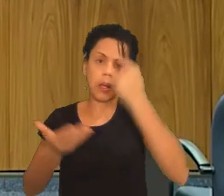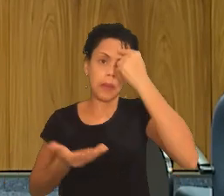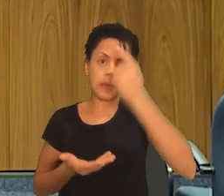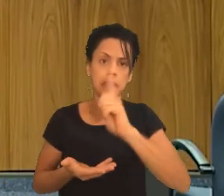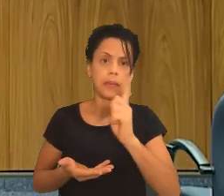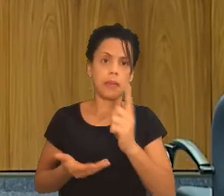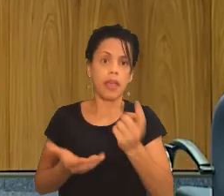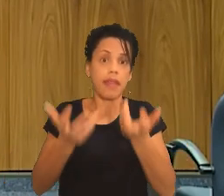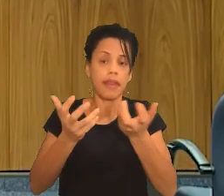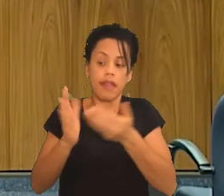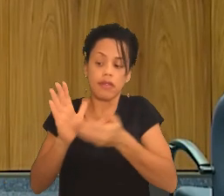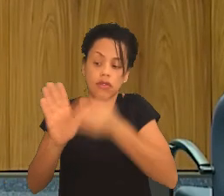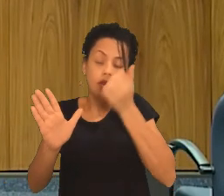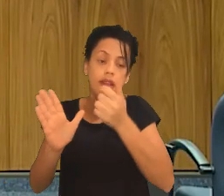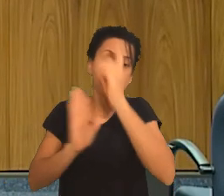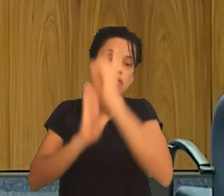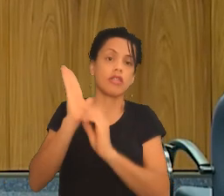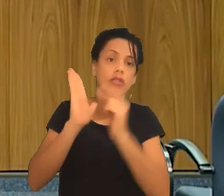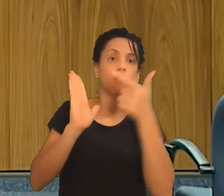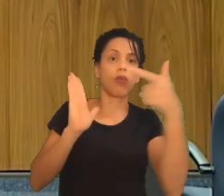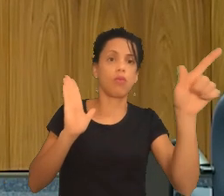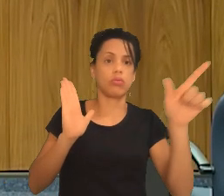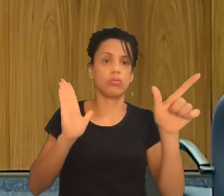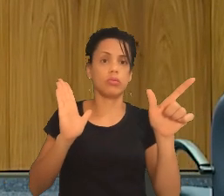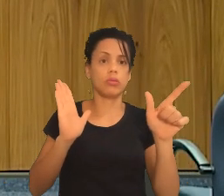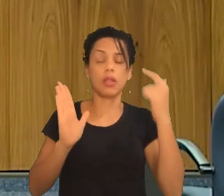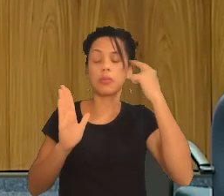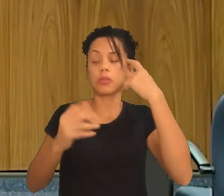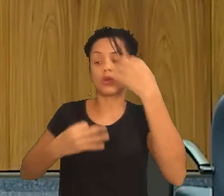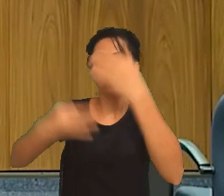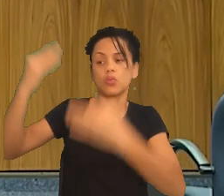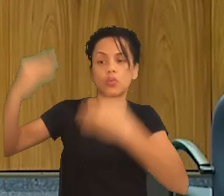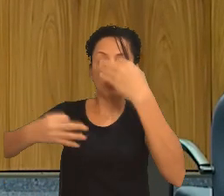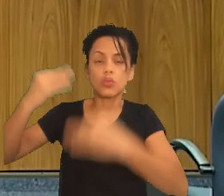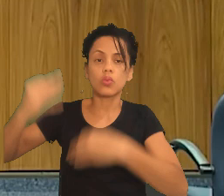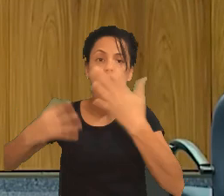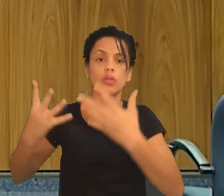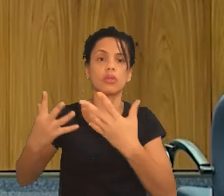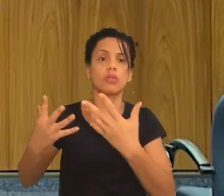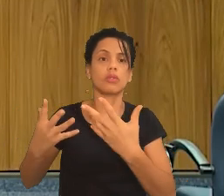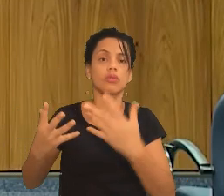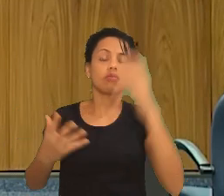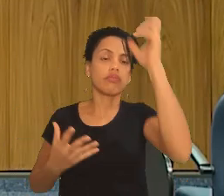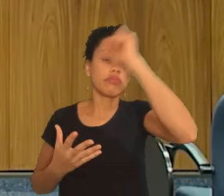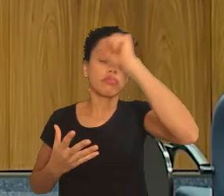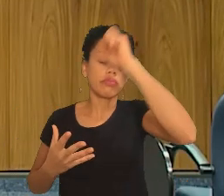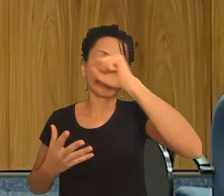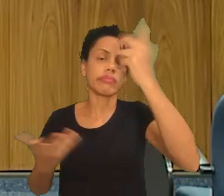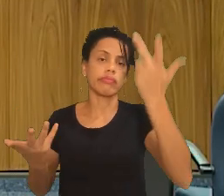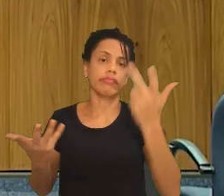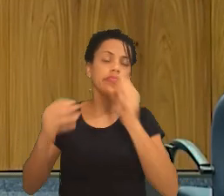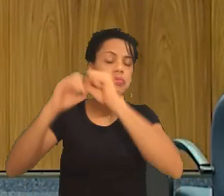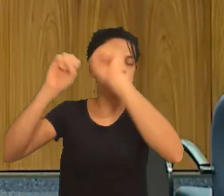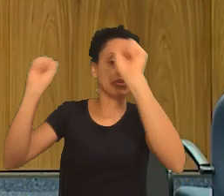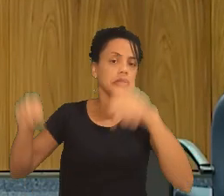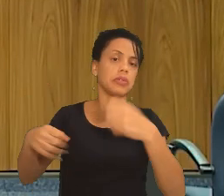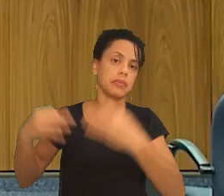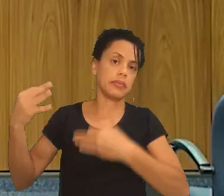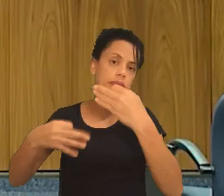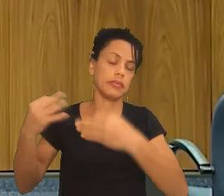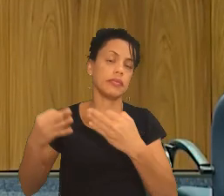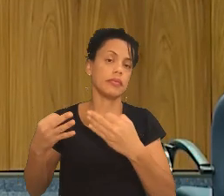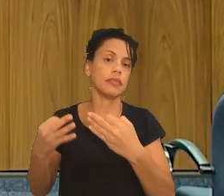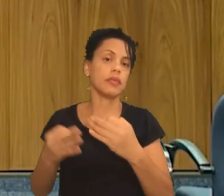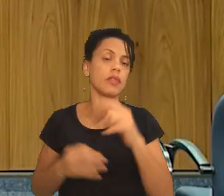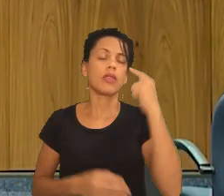numa mudança jurídica e o aprendizado do sistema jurídico em relação a isso, né? Então, a gente tinha pensado